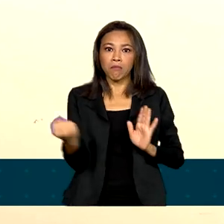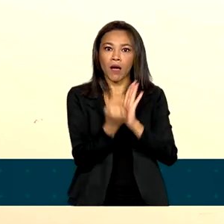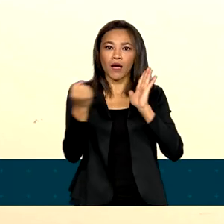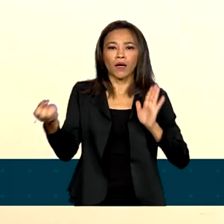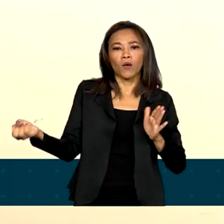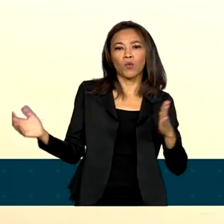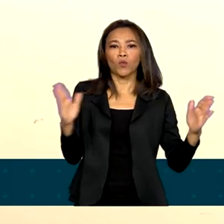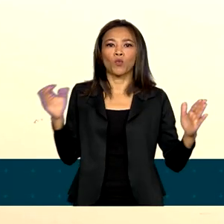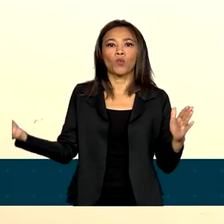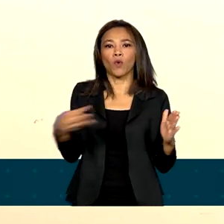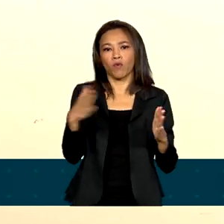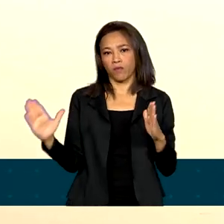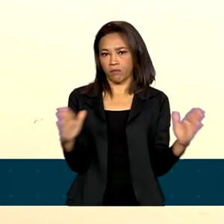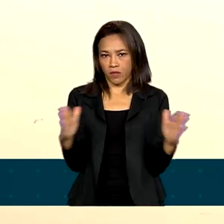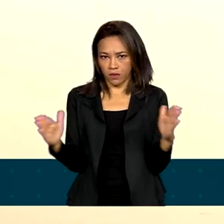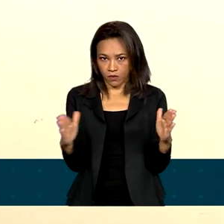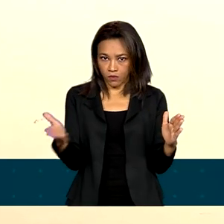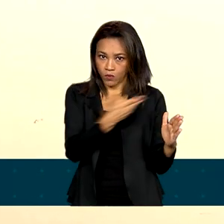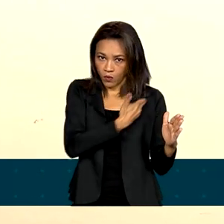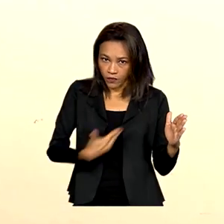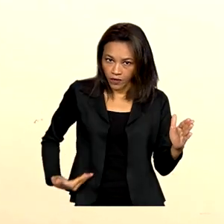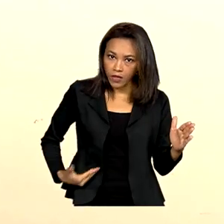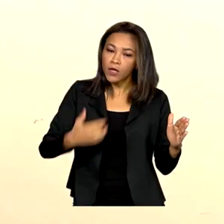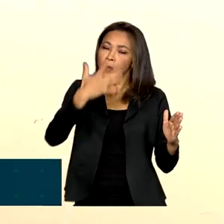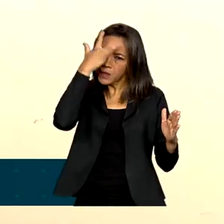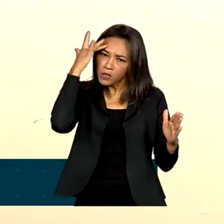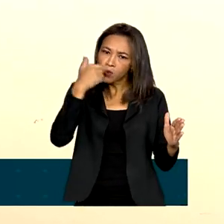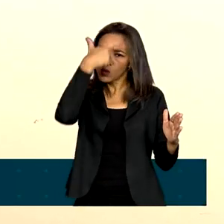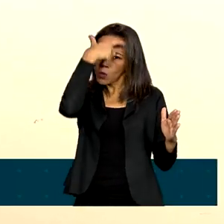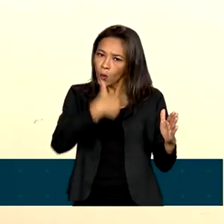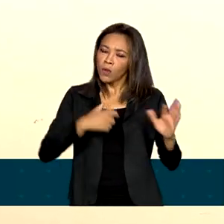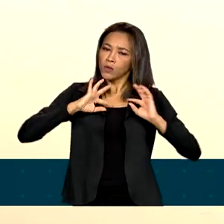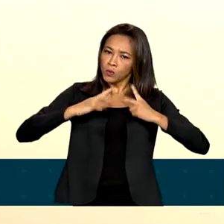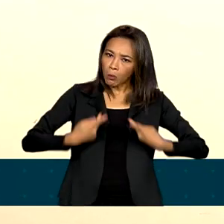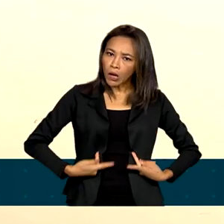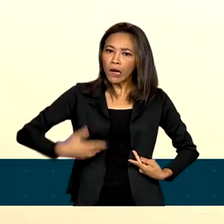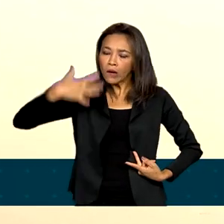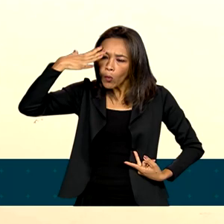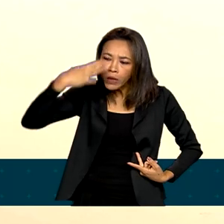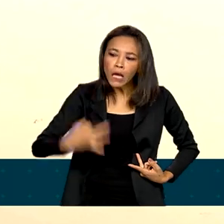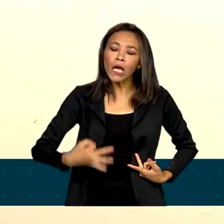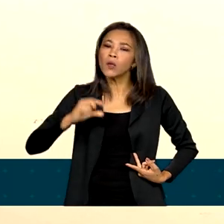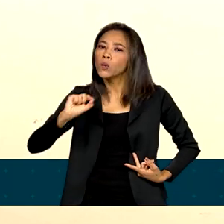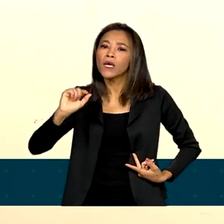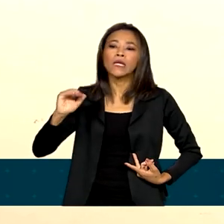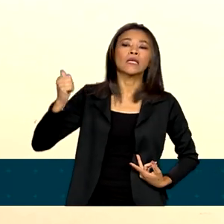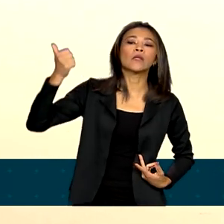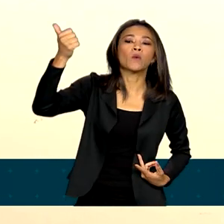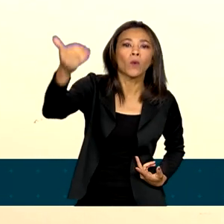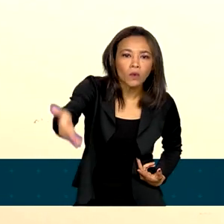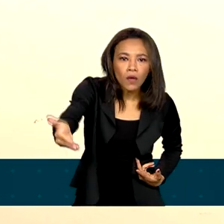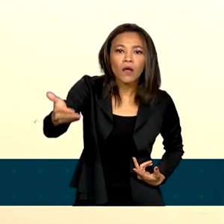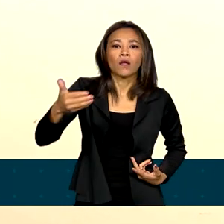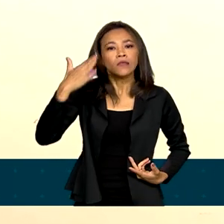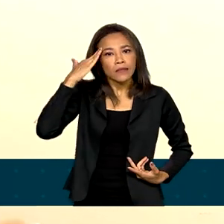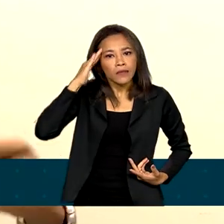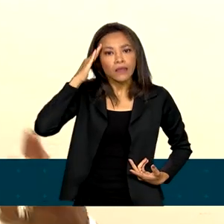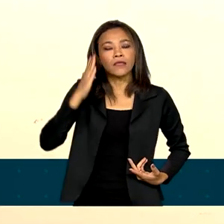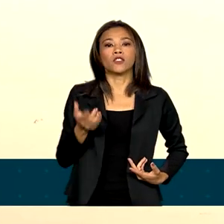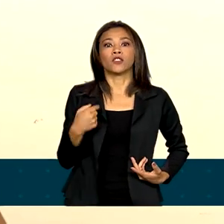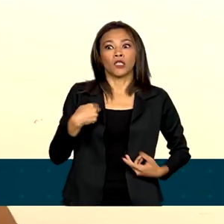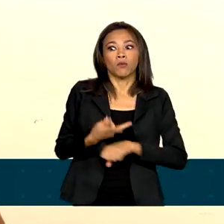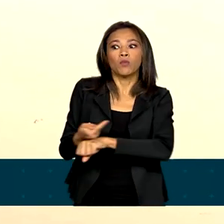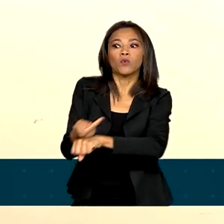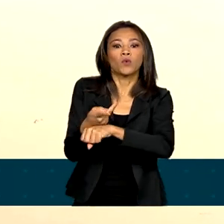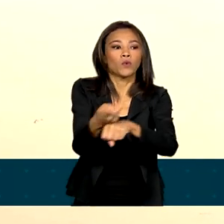novo governo, pessoas humanas ali à frente disso, entendendo o que é estar do outro lado, mas também marca uma busca ativa